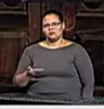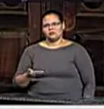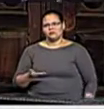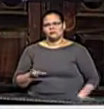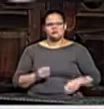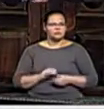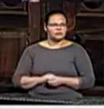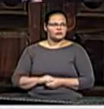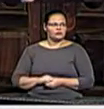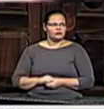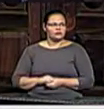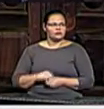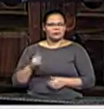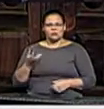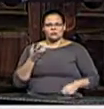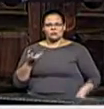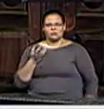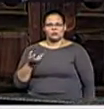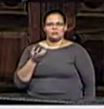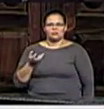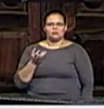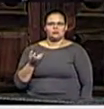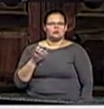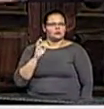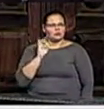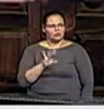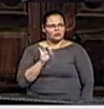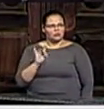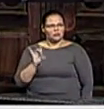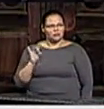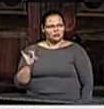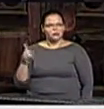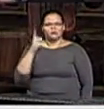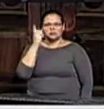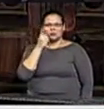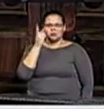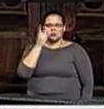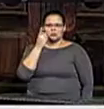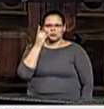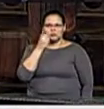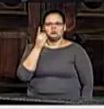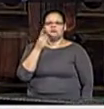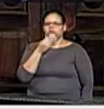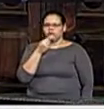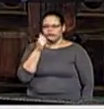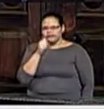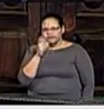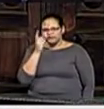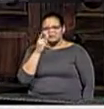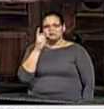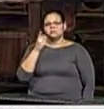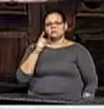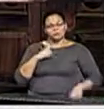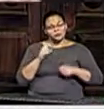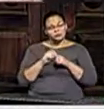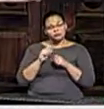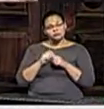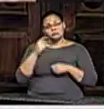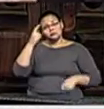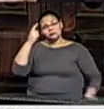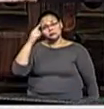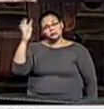plenário. Esta que é a verdade. Eu queria que cada deputado e cada deputada fizesse essa